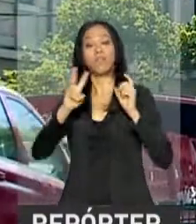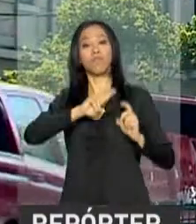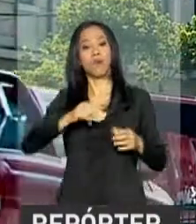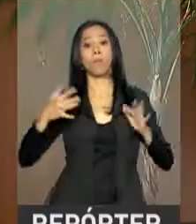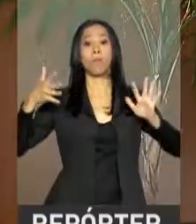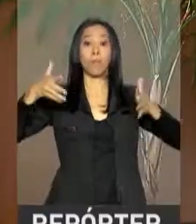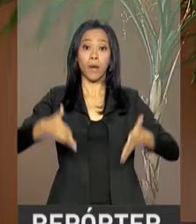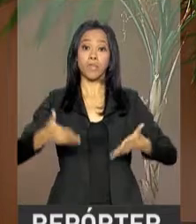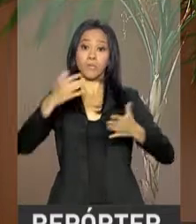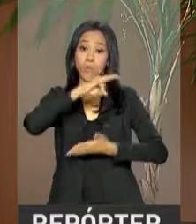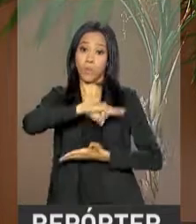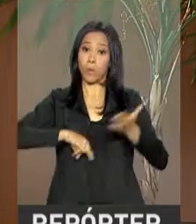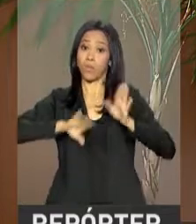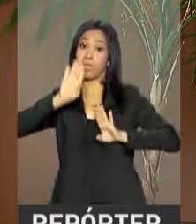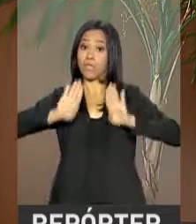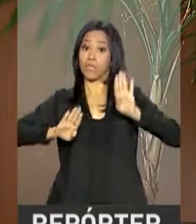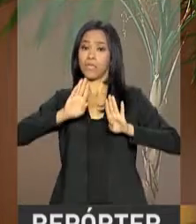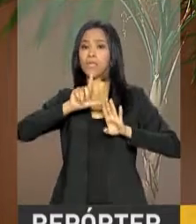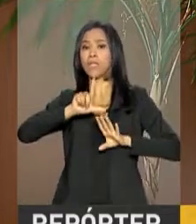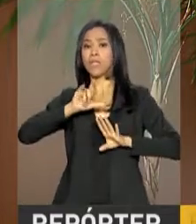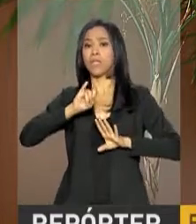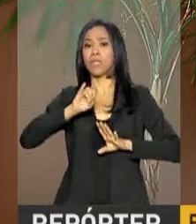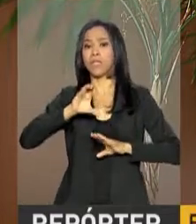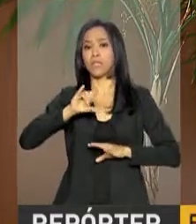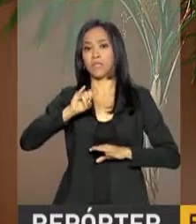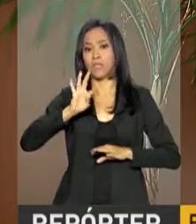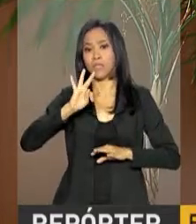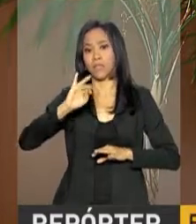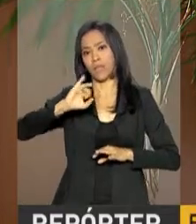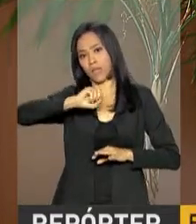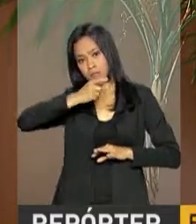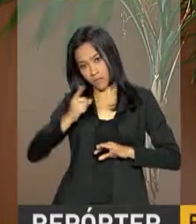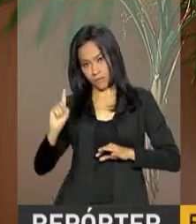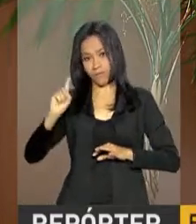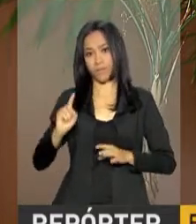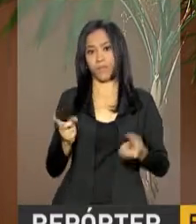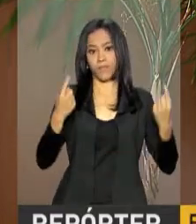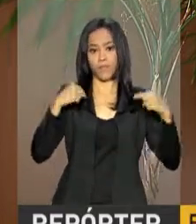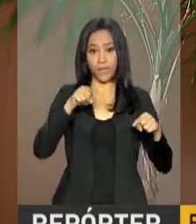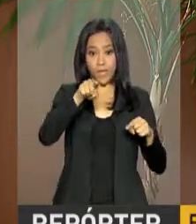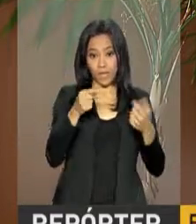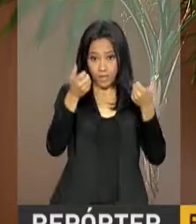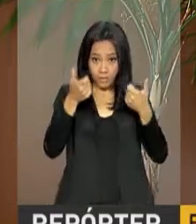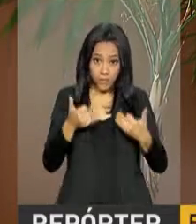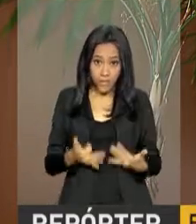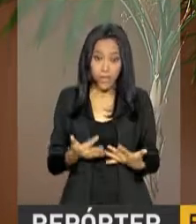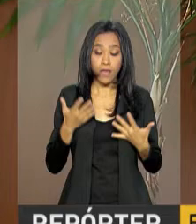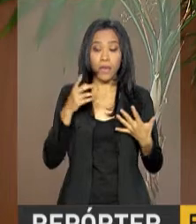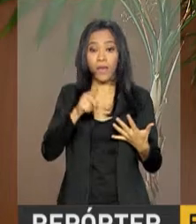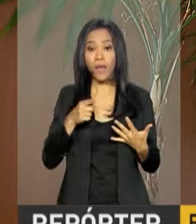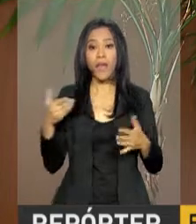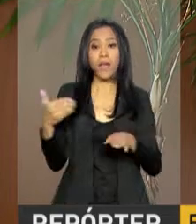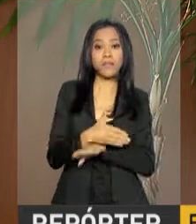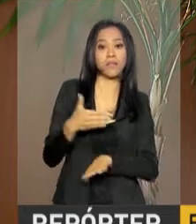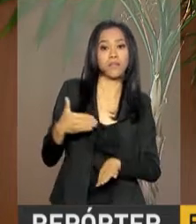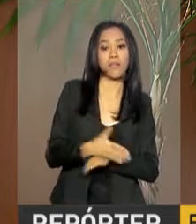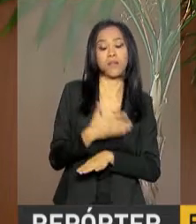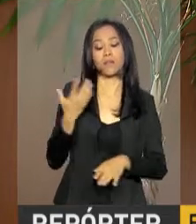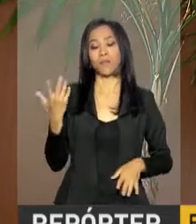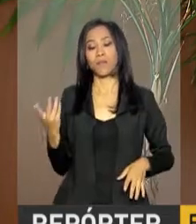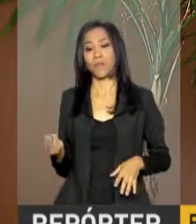países isto representa para o nosso as nossas empresas acesso ao mercado